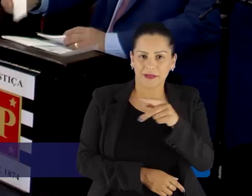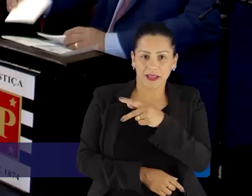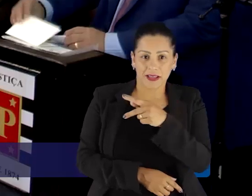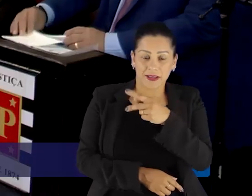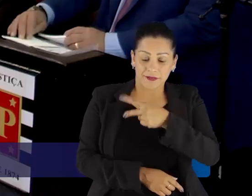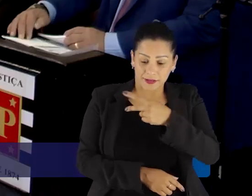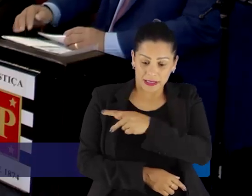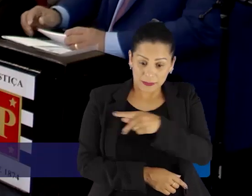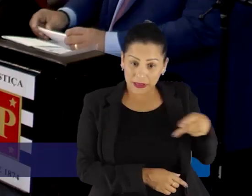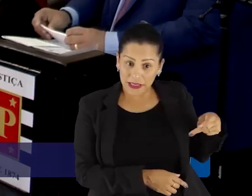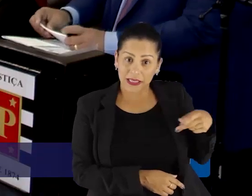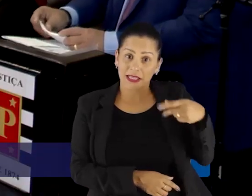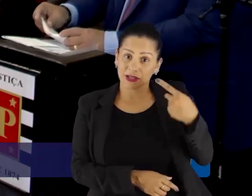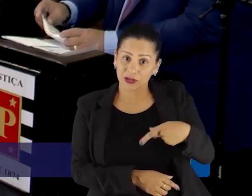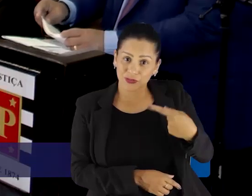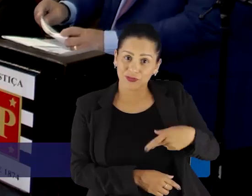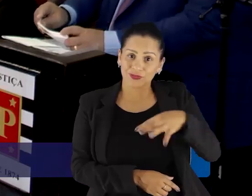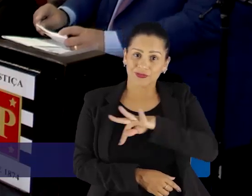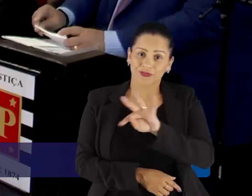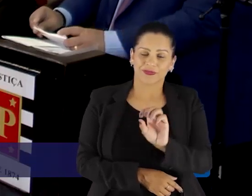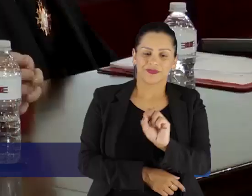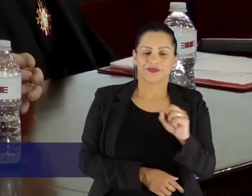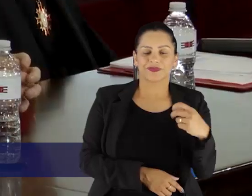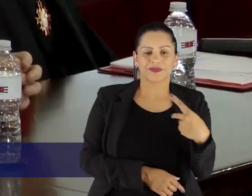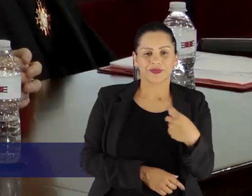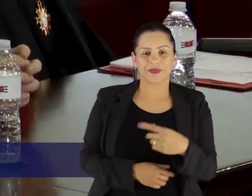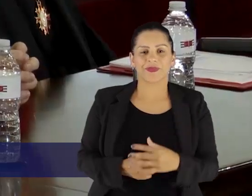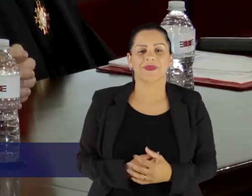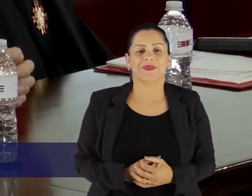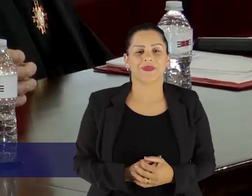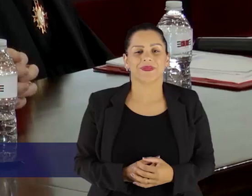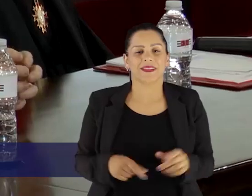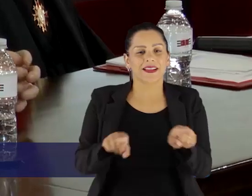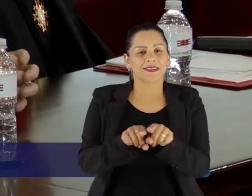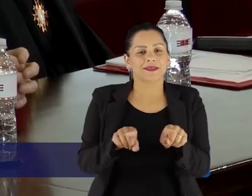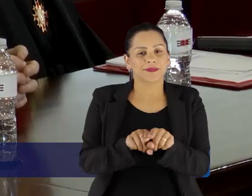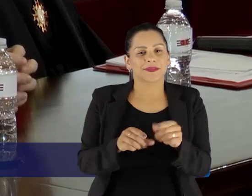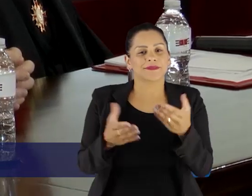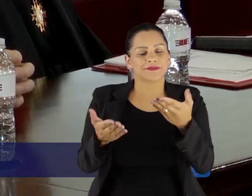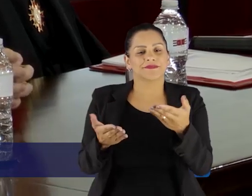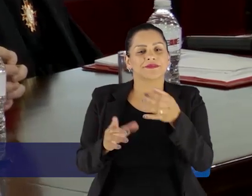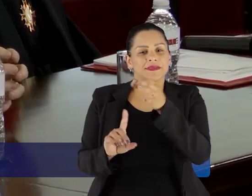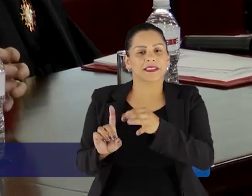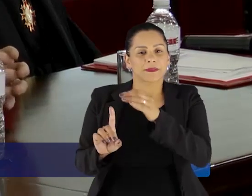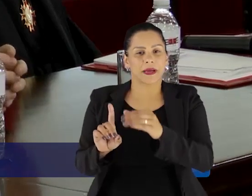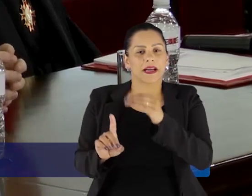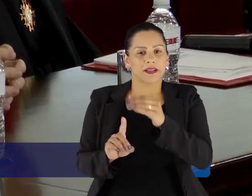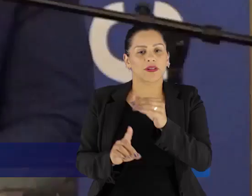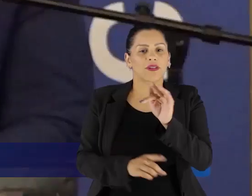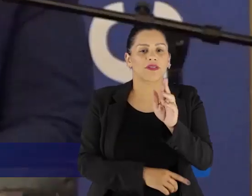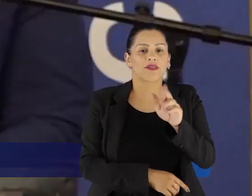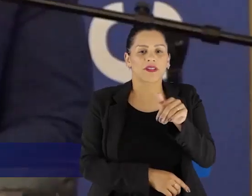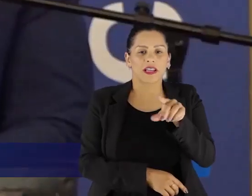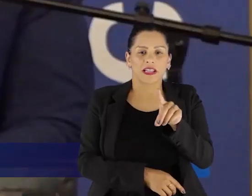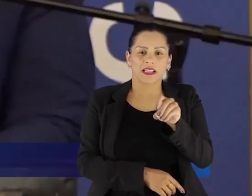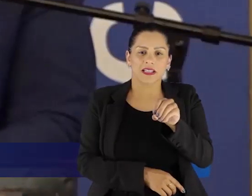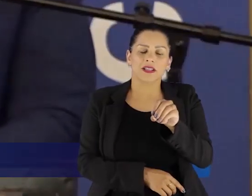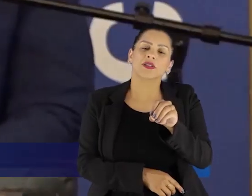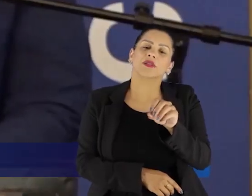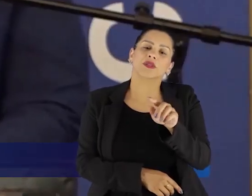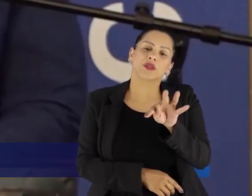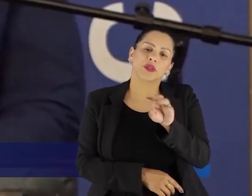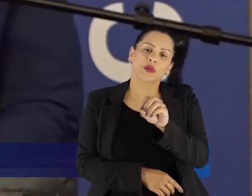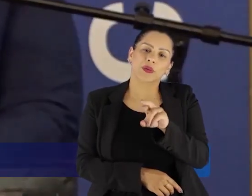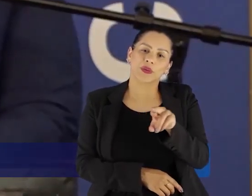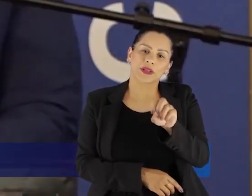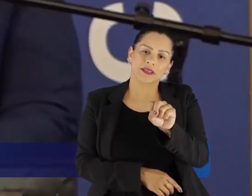Bispo presidente do Tribunal de Justiça de São Paulo emulador Doutor Fernando Antônio Torres